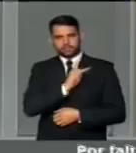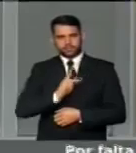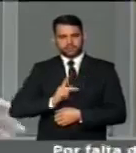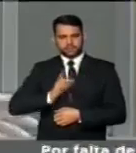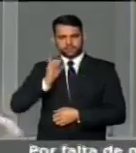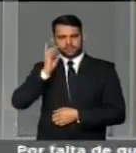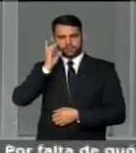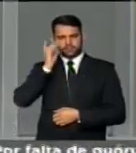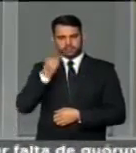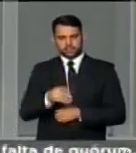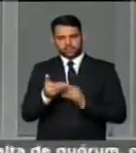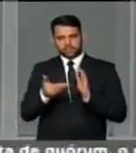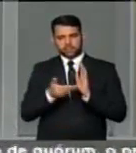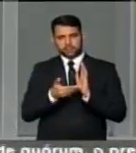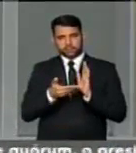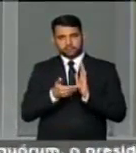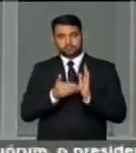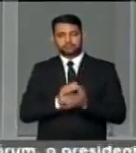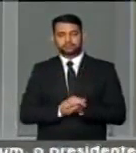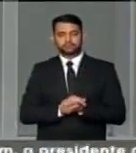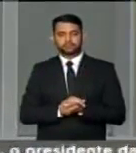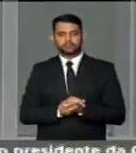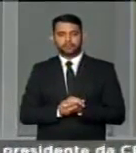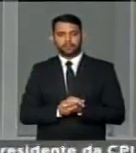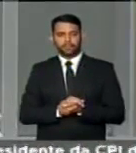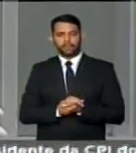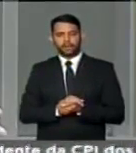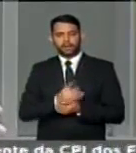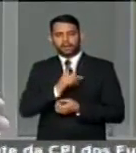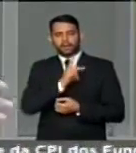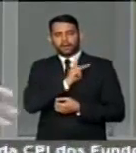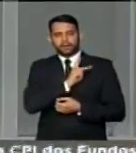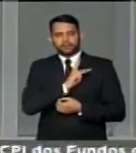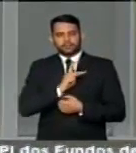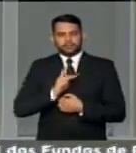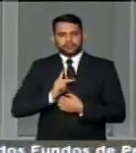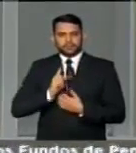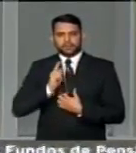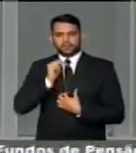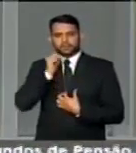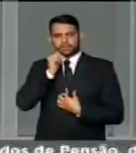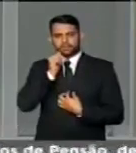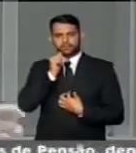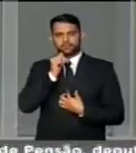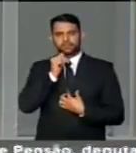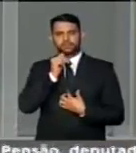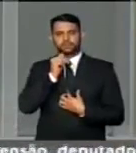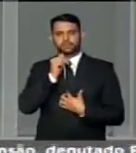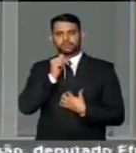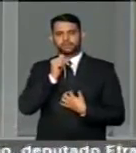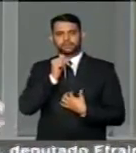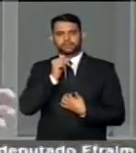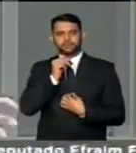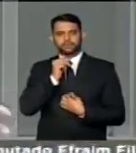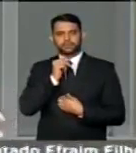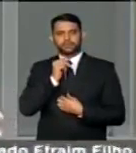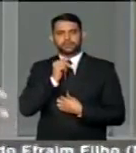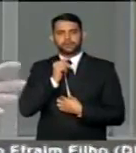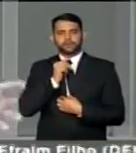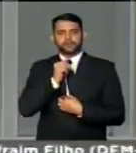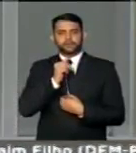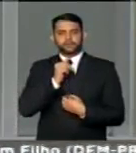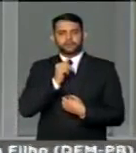Dilma Rousseff nessa casa. E a presidente trouxe na sua mensagem um